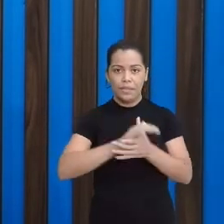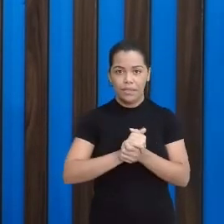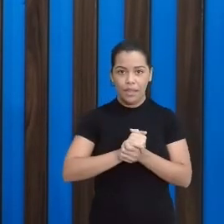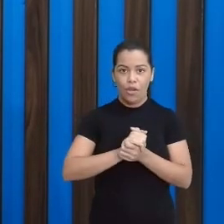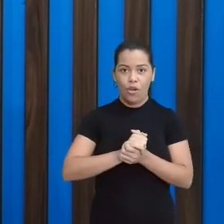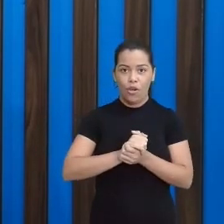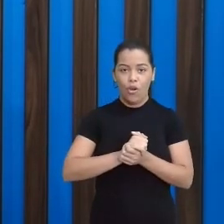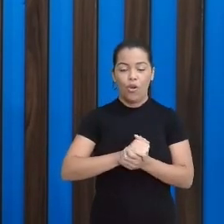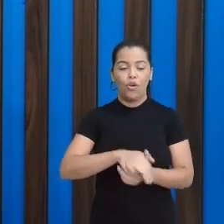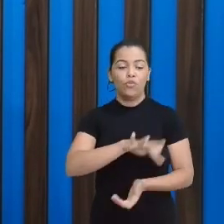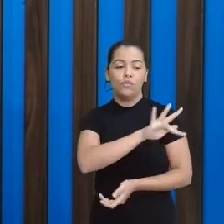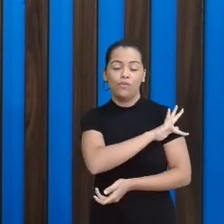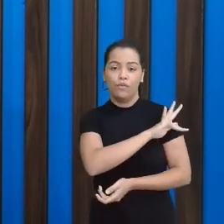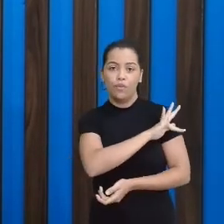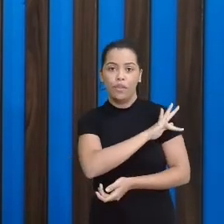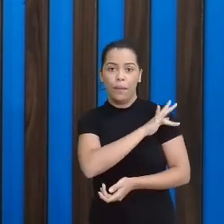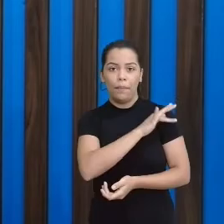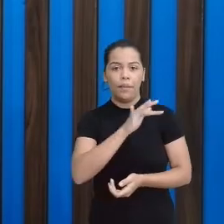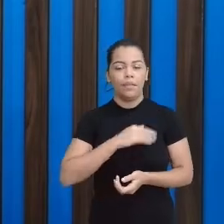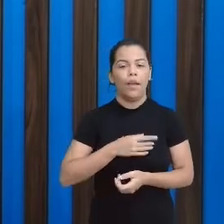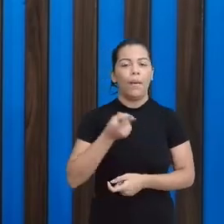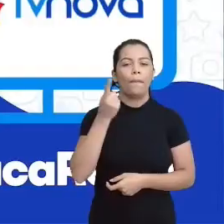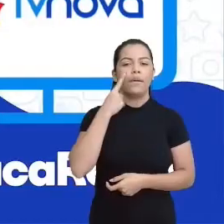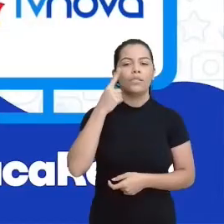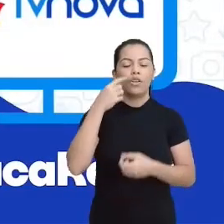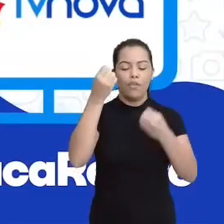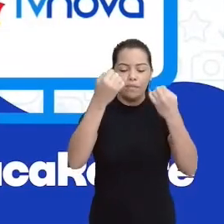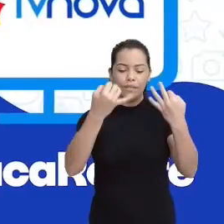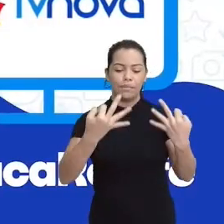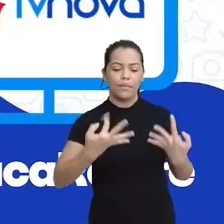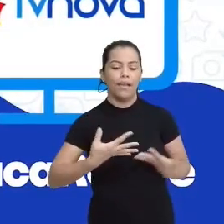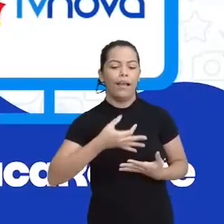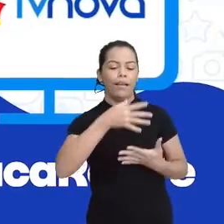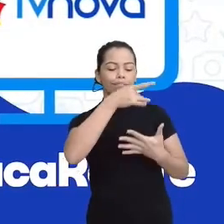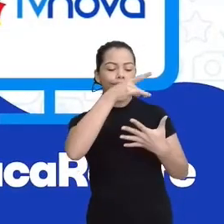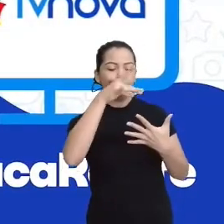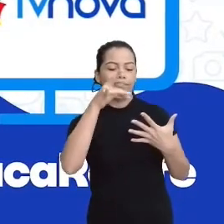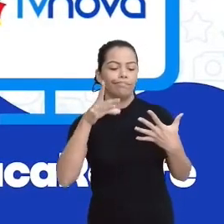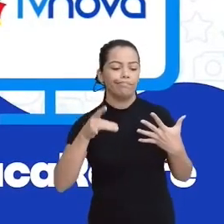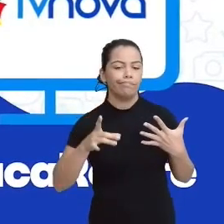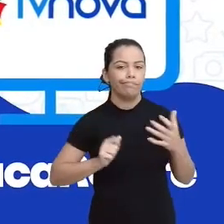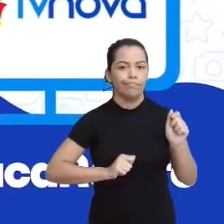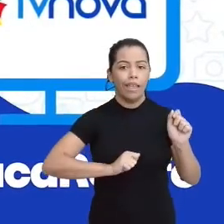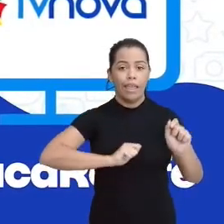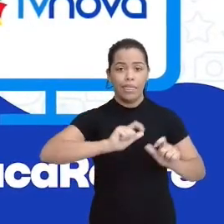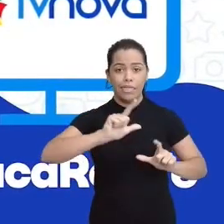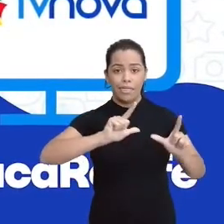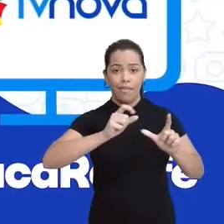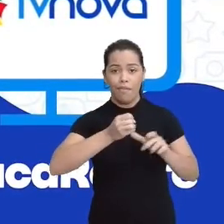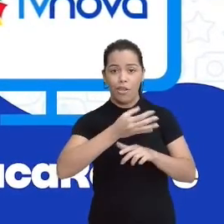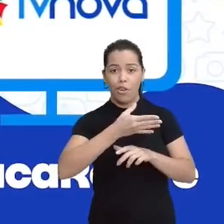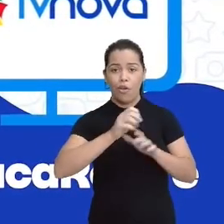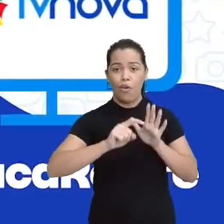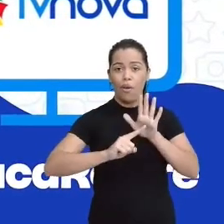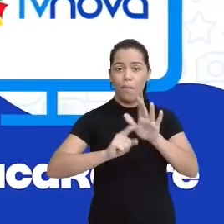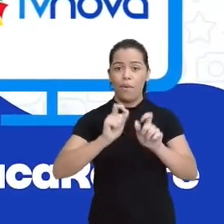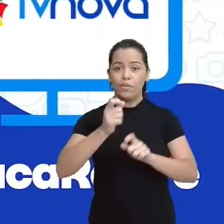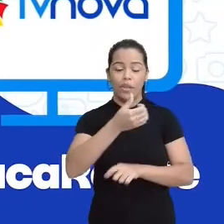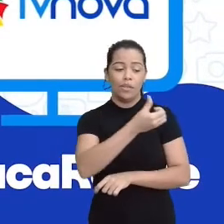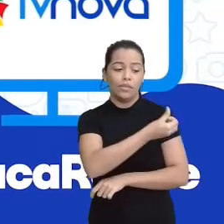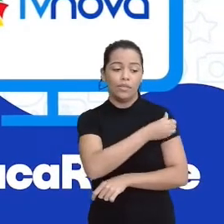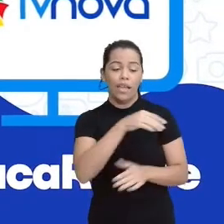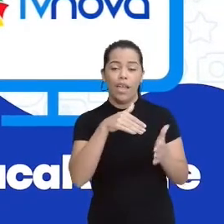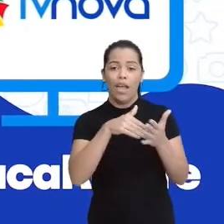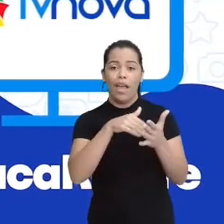presta atenção que eu vou explicar tudo bem direitinho. Na TV Nova serão exibidas as aulas do 6º ao 9º ano.